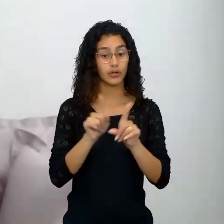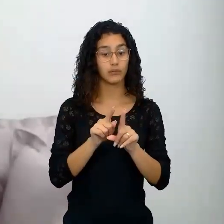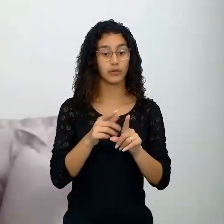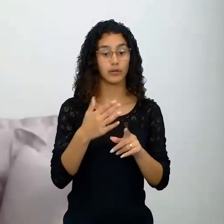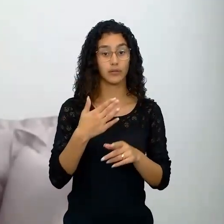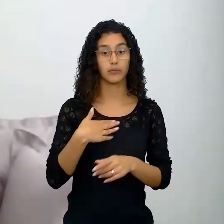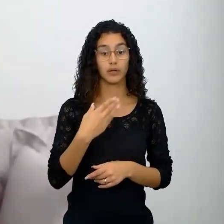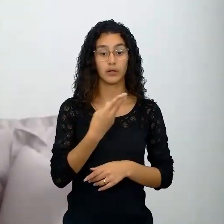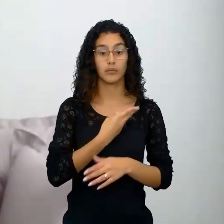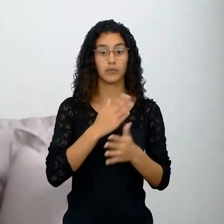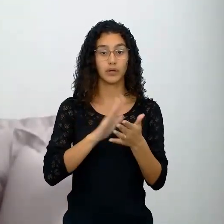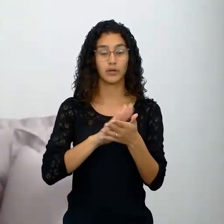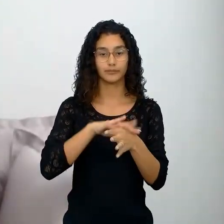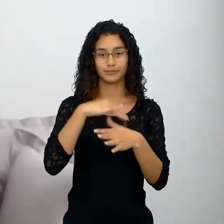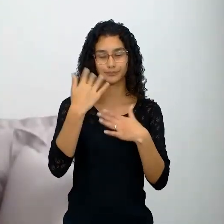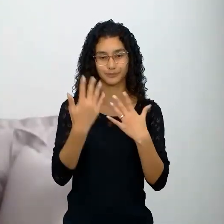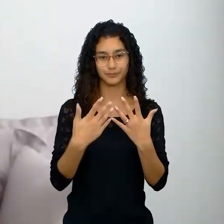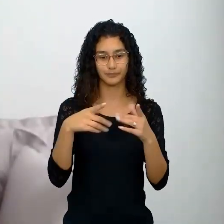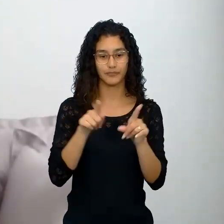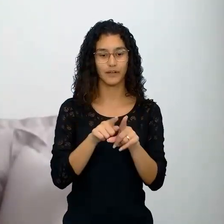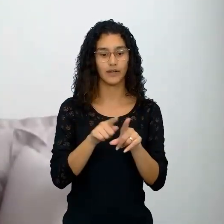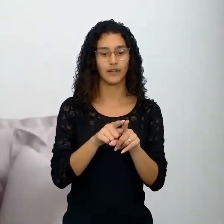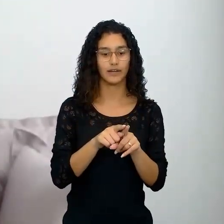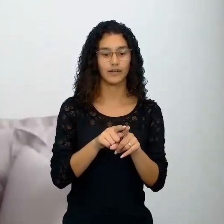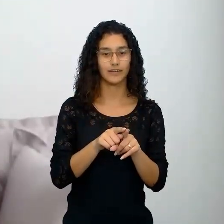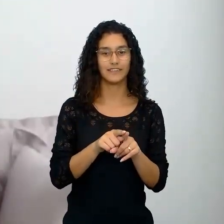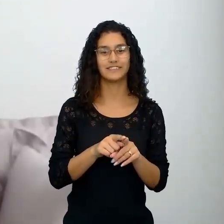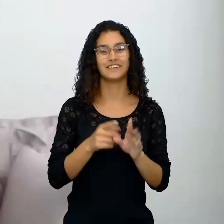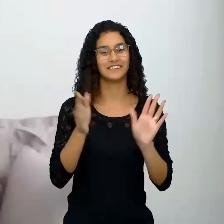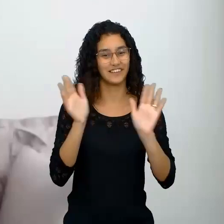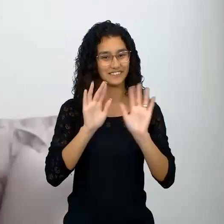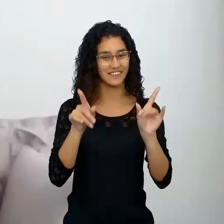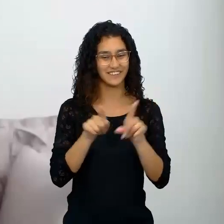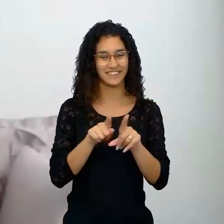minhas colegas intérpretes de Libras, que hoje eu nem comentei oi, mas falo